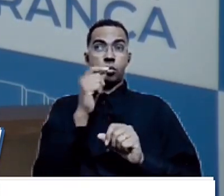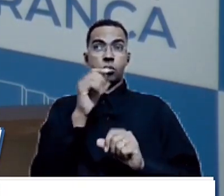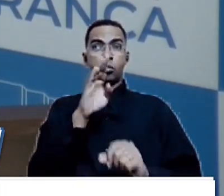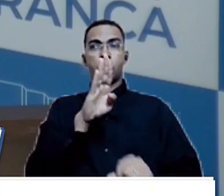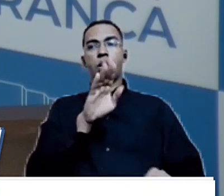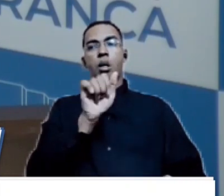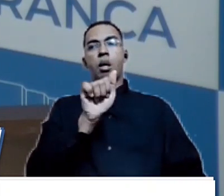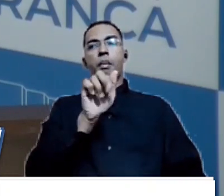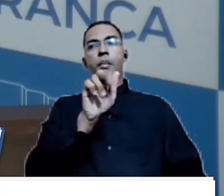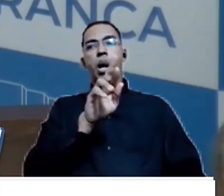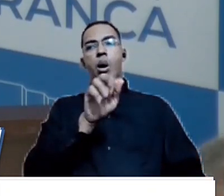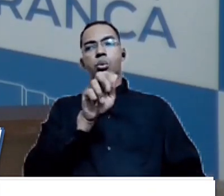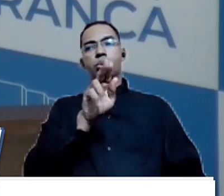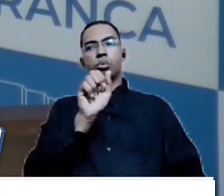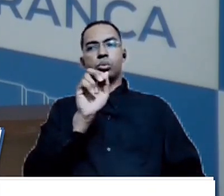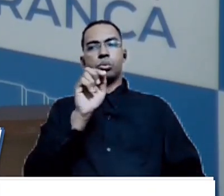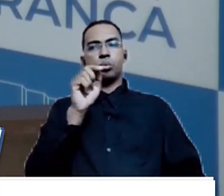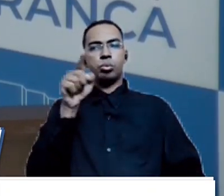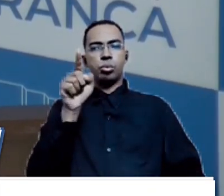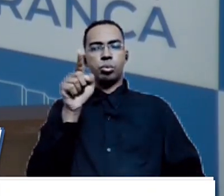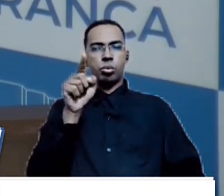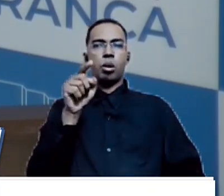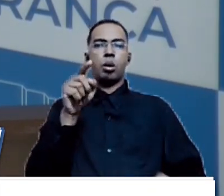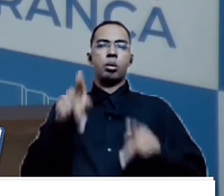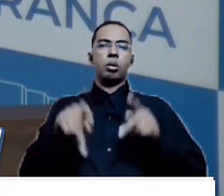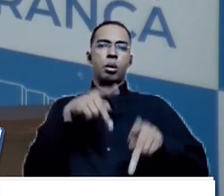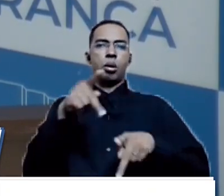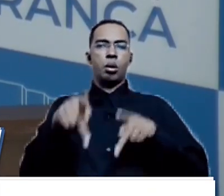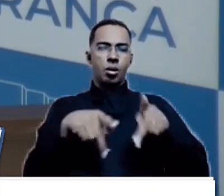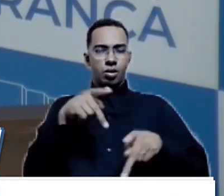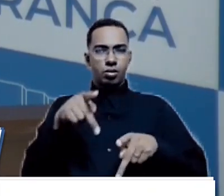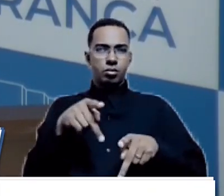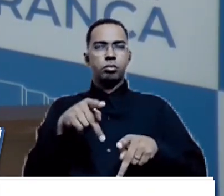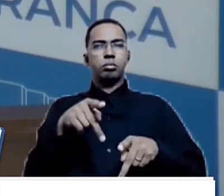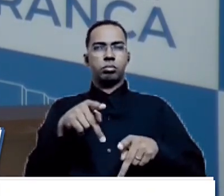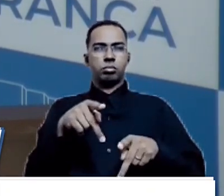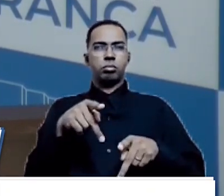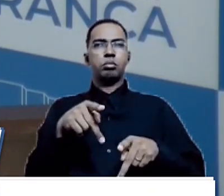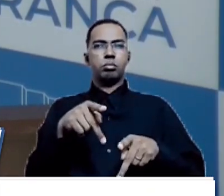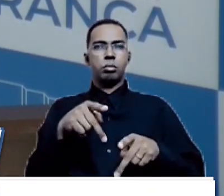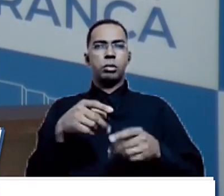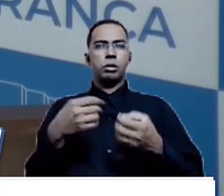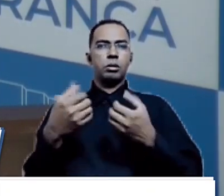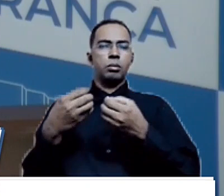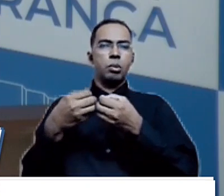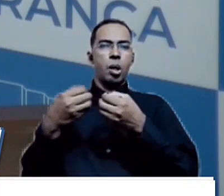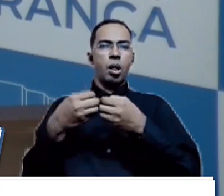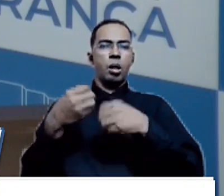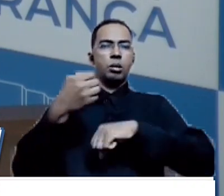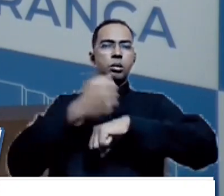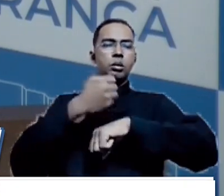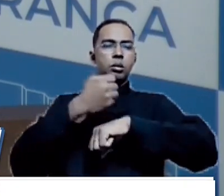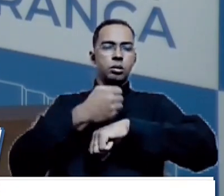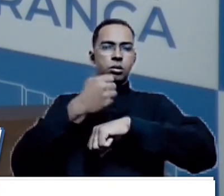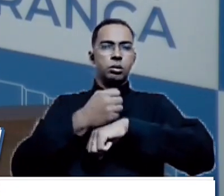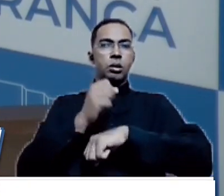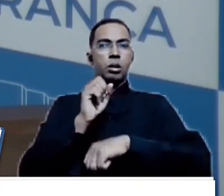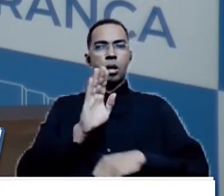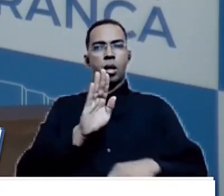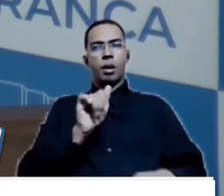que é uma cidade populacional mente falando muito próxima de Franca que Bauru tem